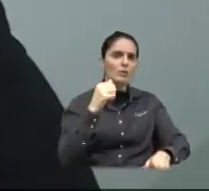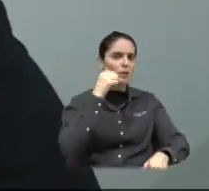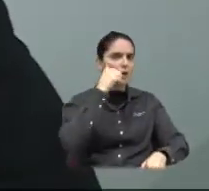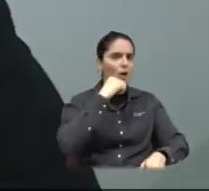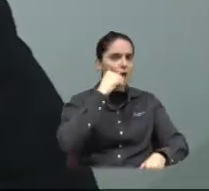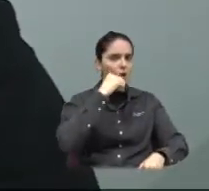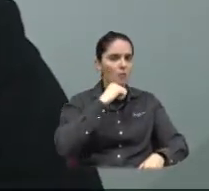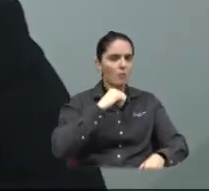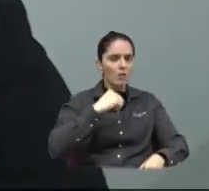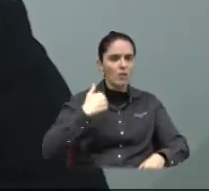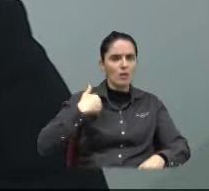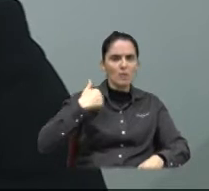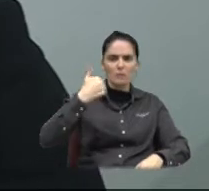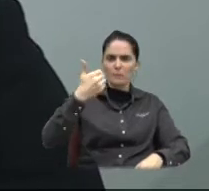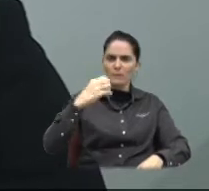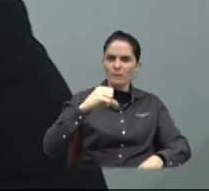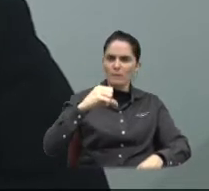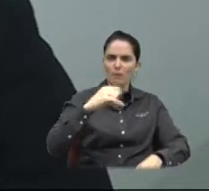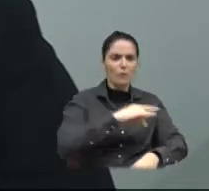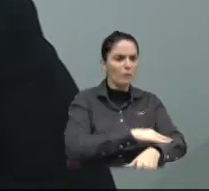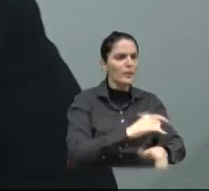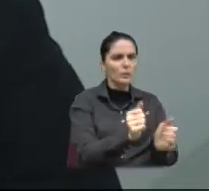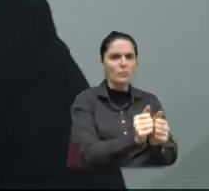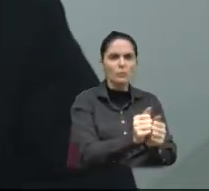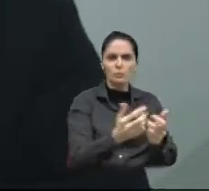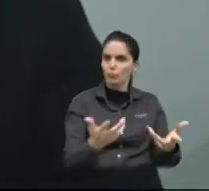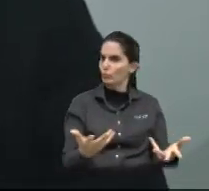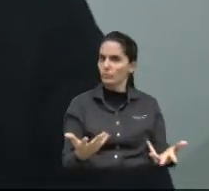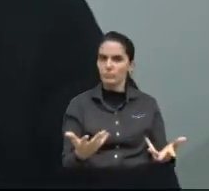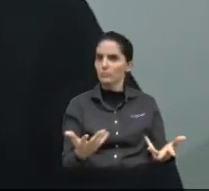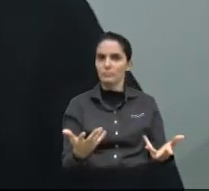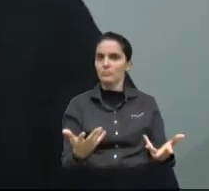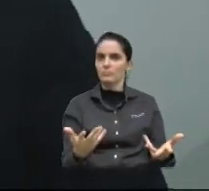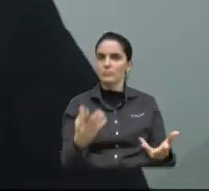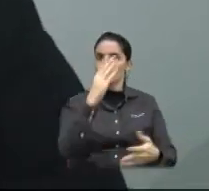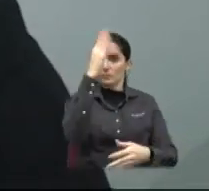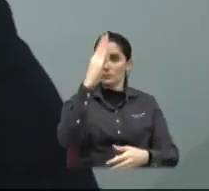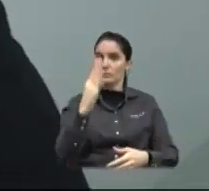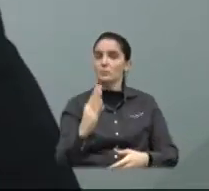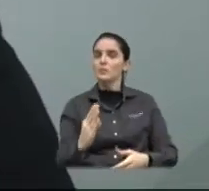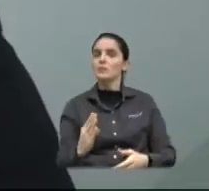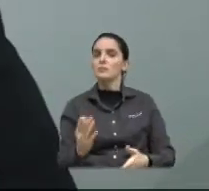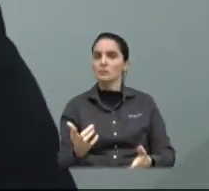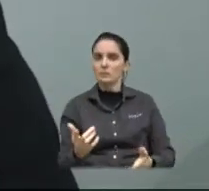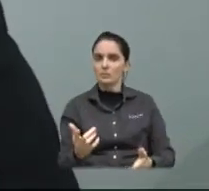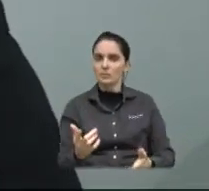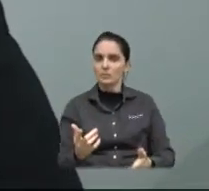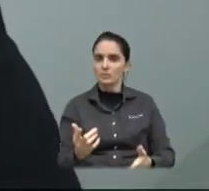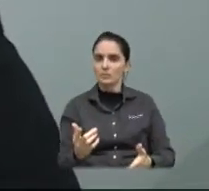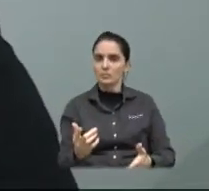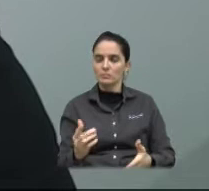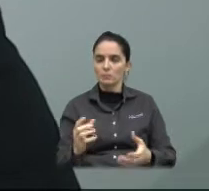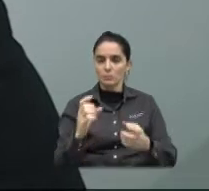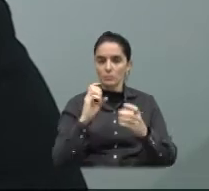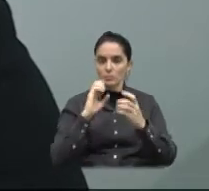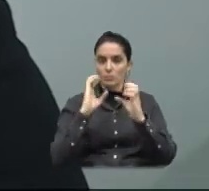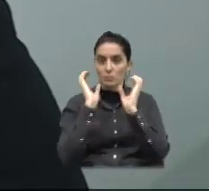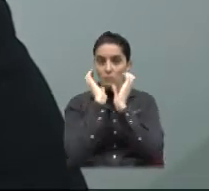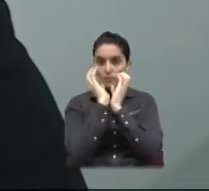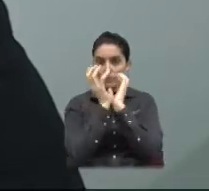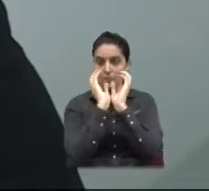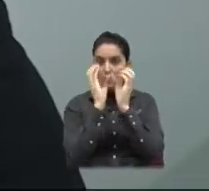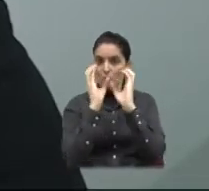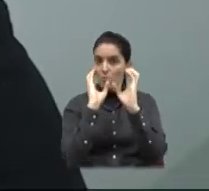convenção americana de direitos humanos eo artigo 12 onde o brasil é signatário e diz que os pais têm direito os seus